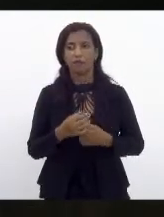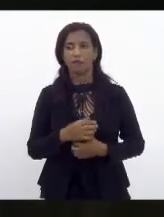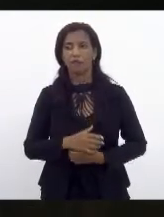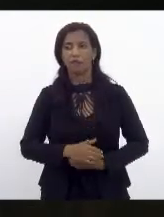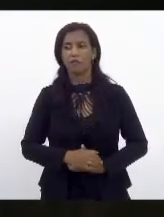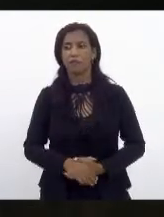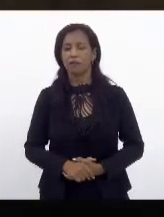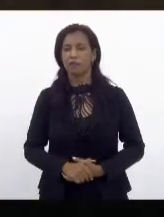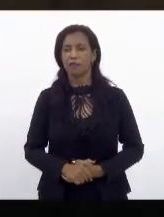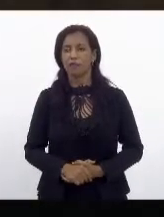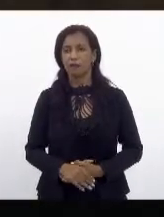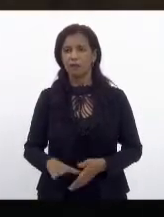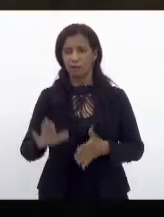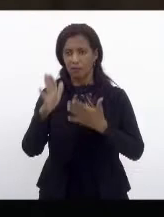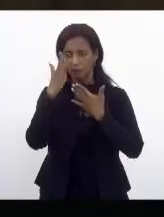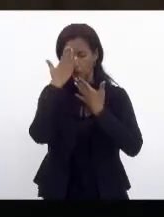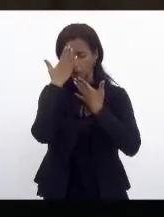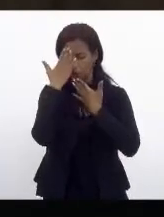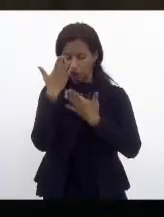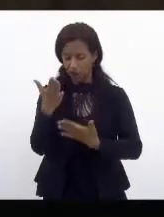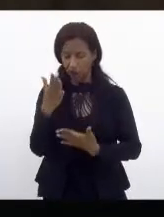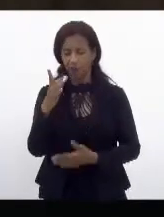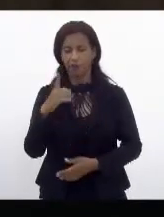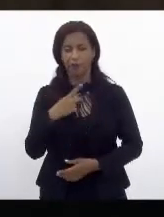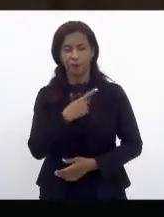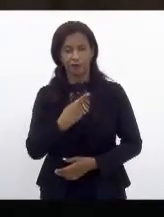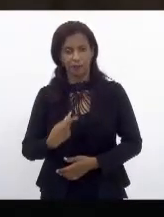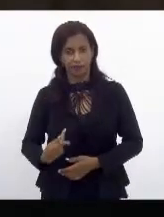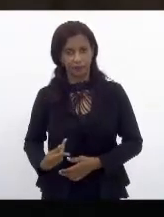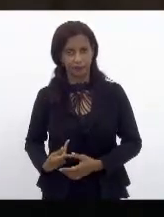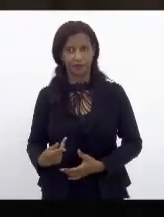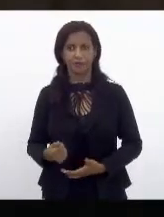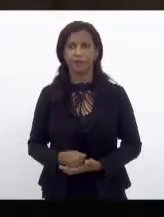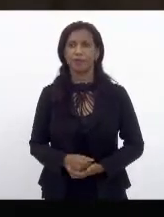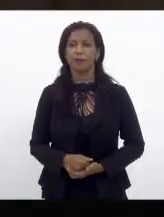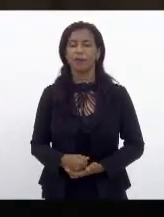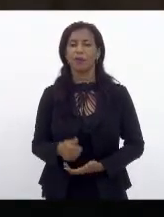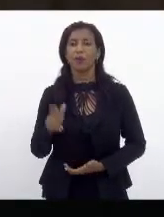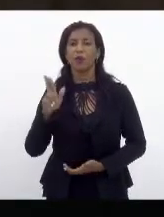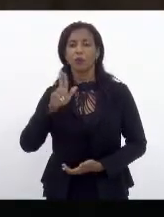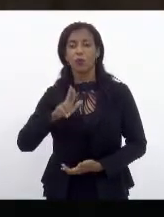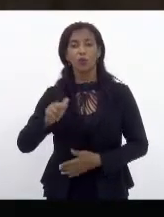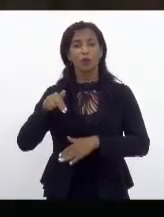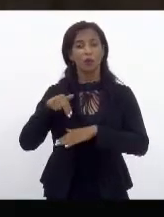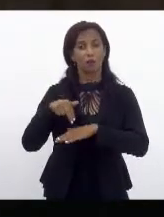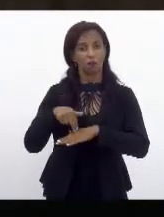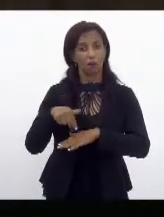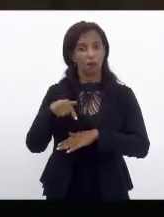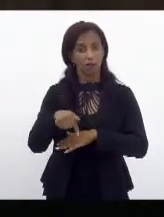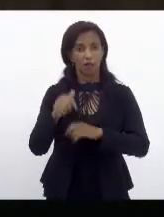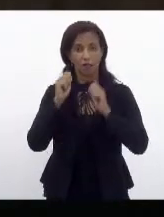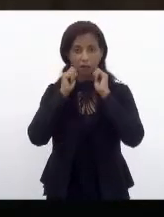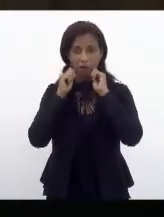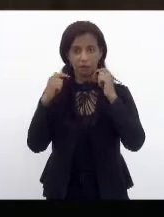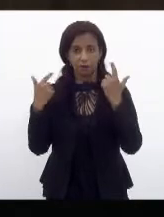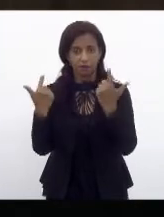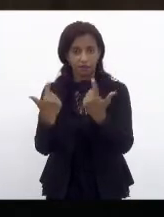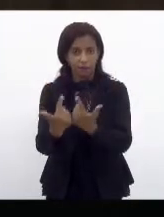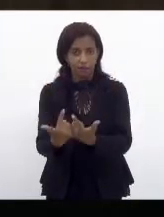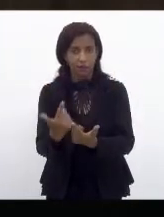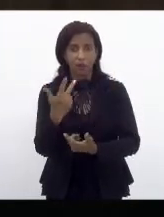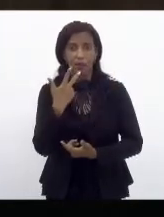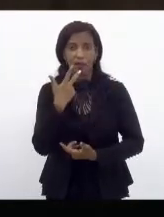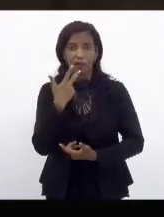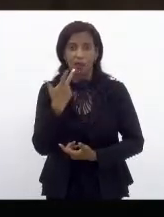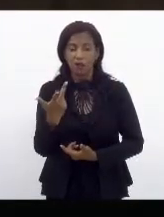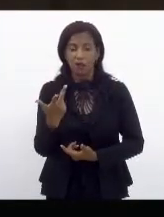Renata Souza. Muito obrigada, senhora presidenta. Eu quero aqui utilizar desse plenário da Assembleia Legislativa para